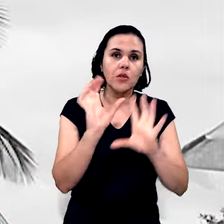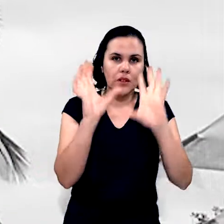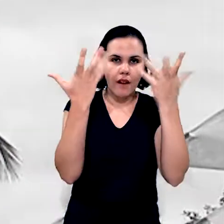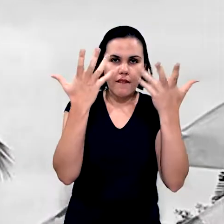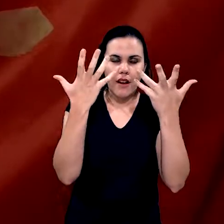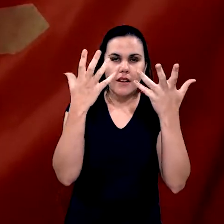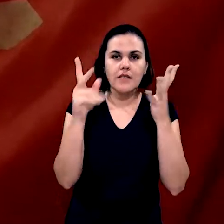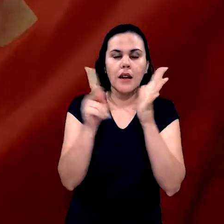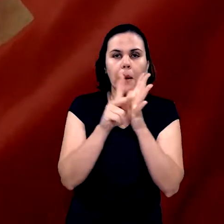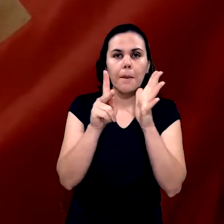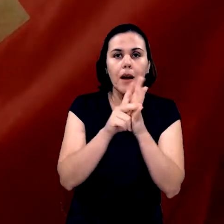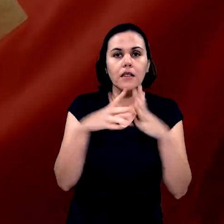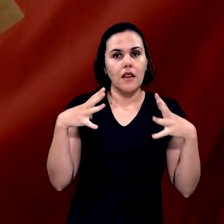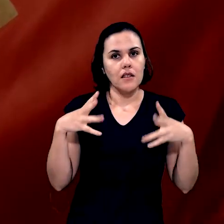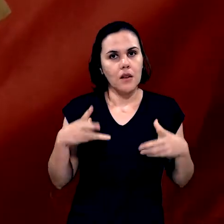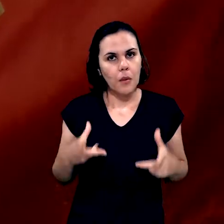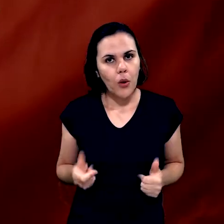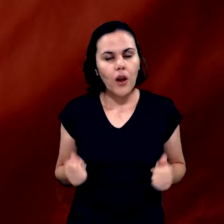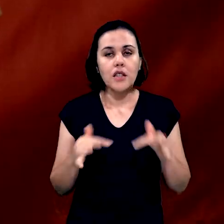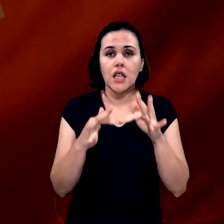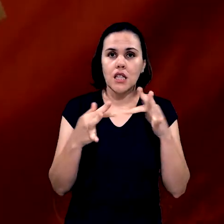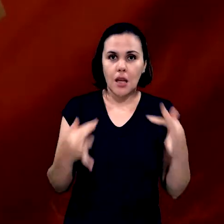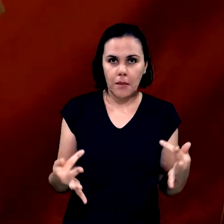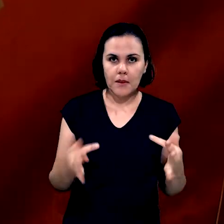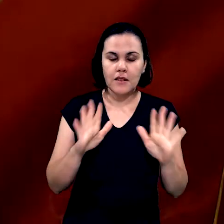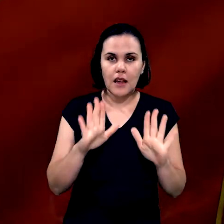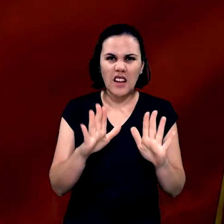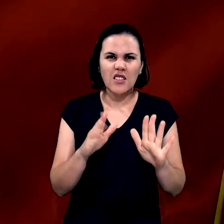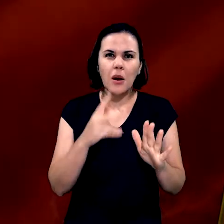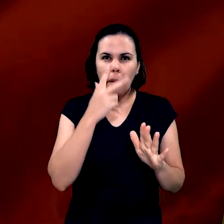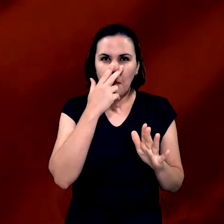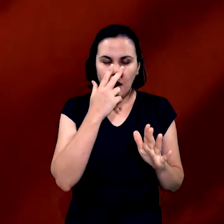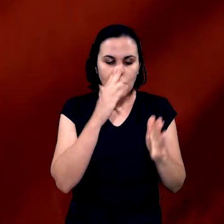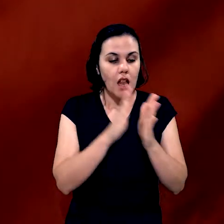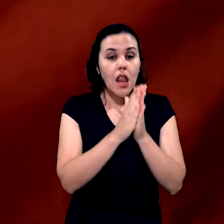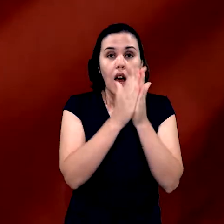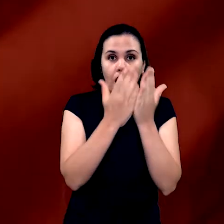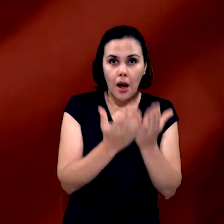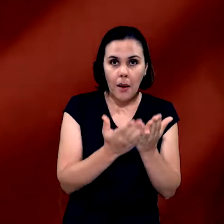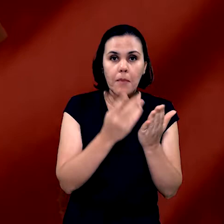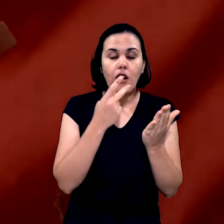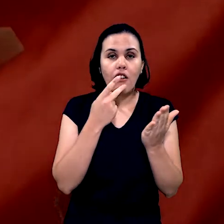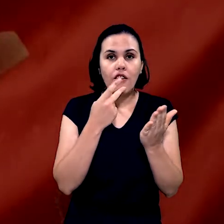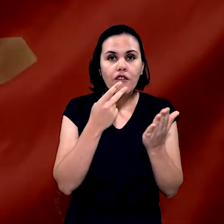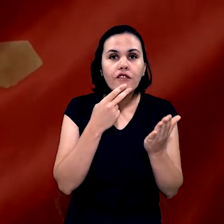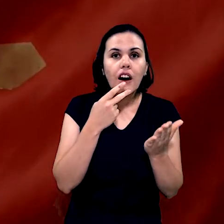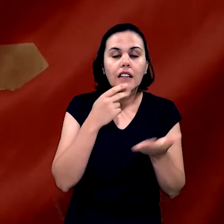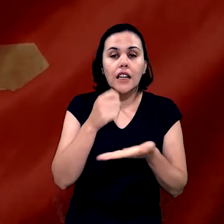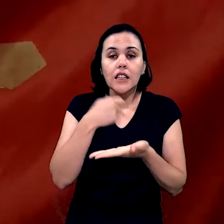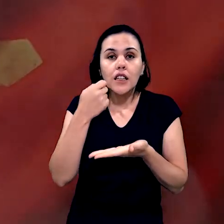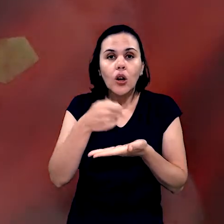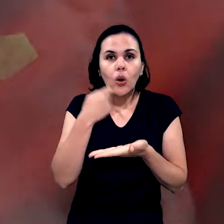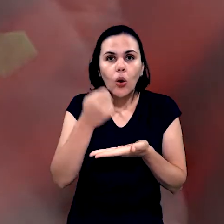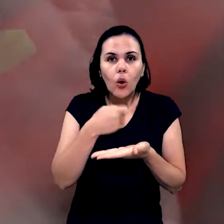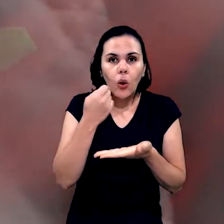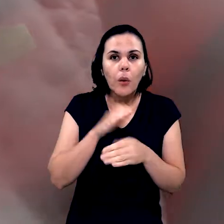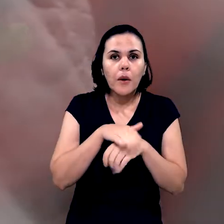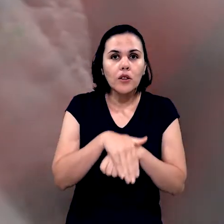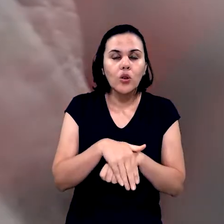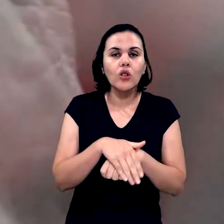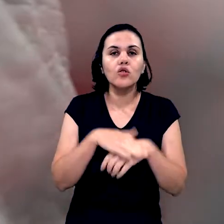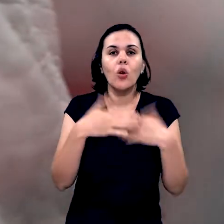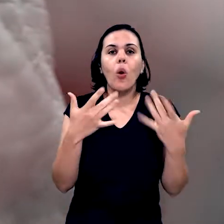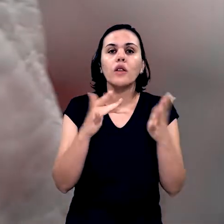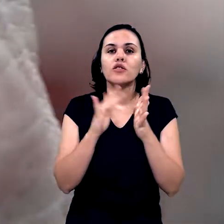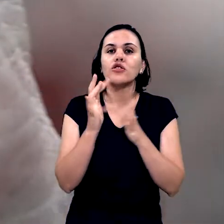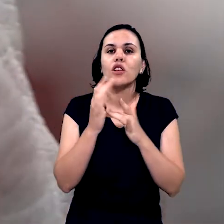É fundamentalmente um símbolo de pureza e simplicidade. Na Bíblia, ela se apresenta com um esplendor no jantar de Pentecostes, quando Cristo